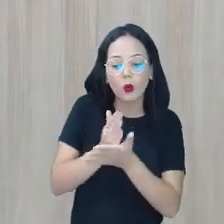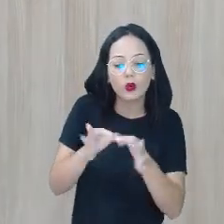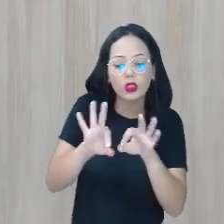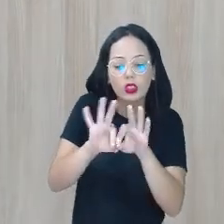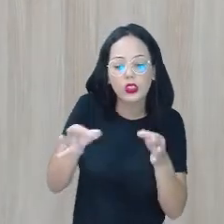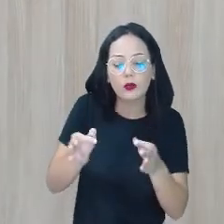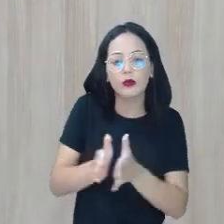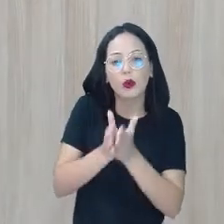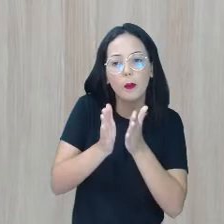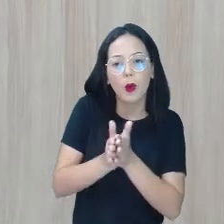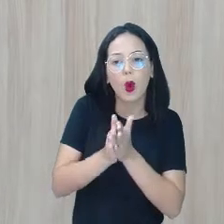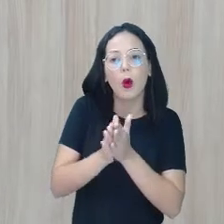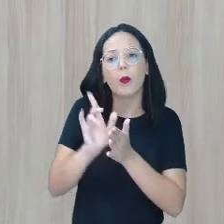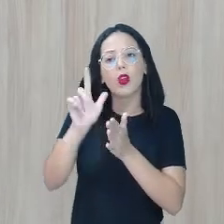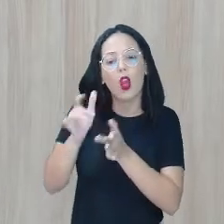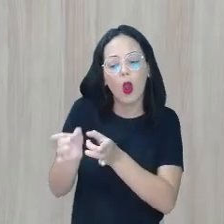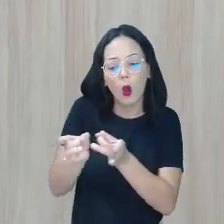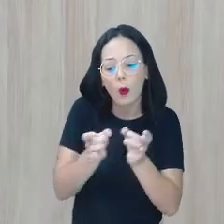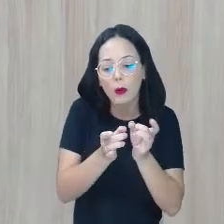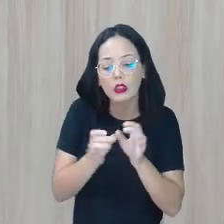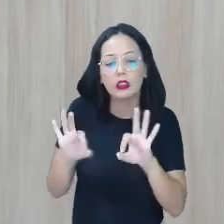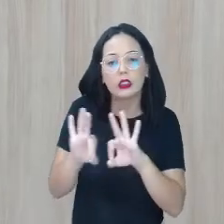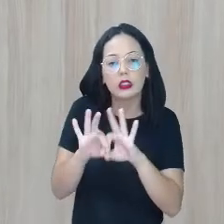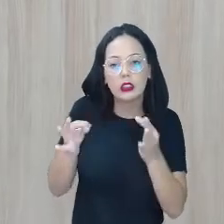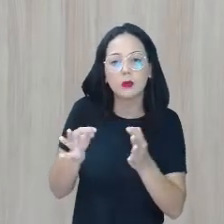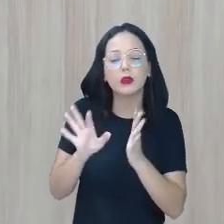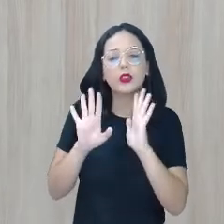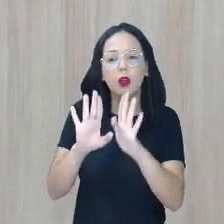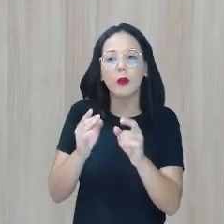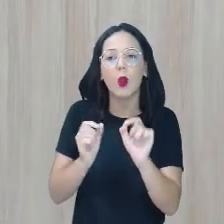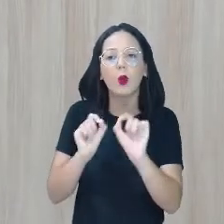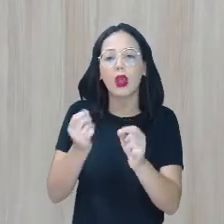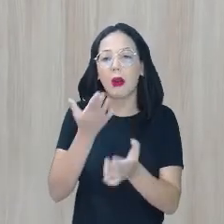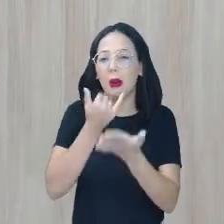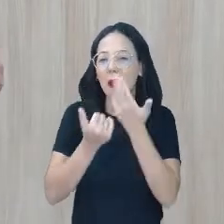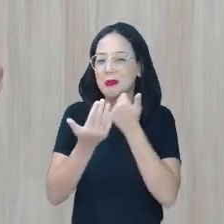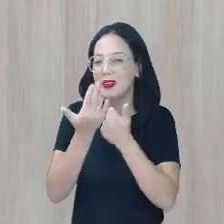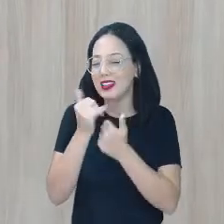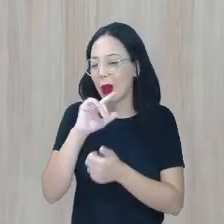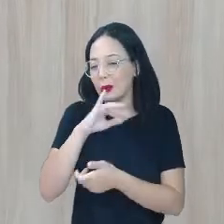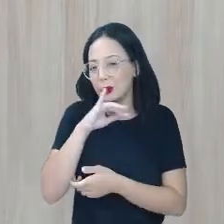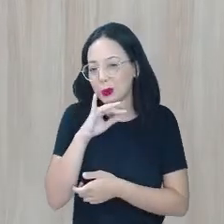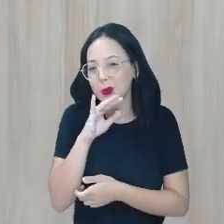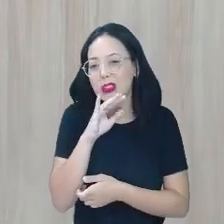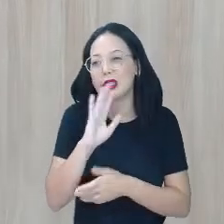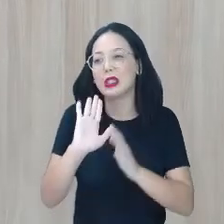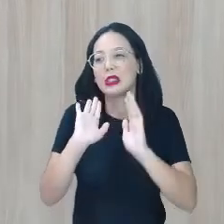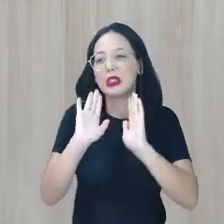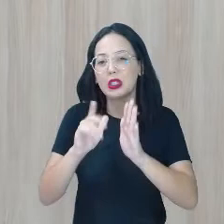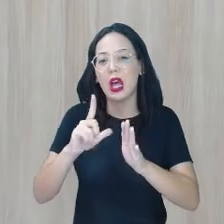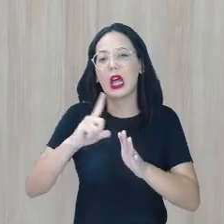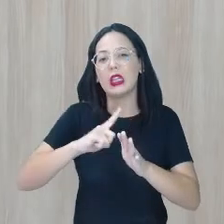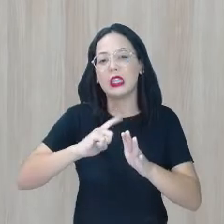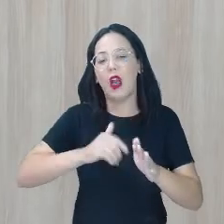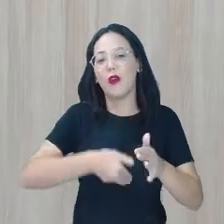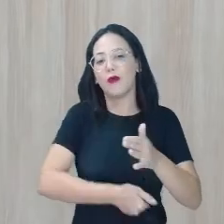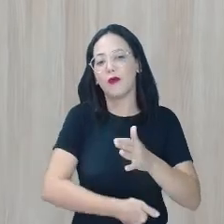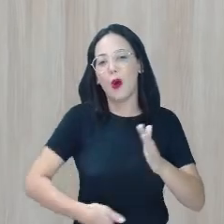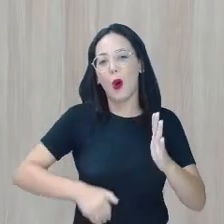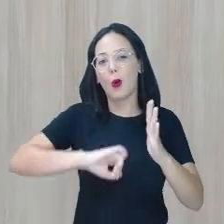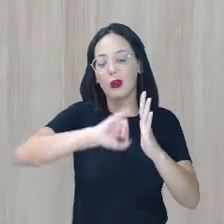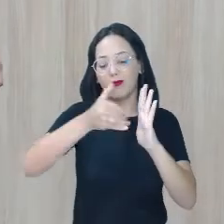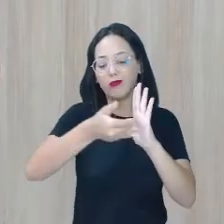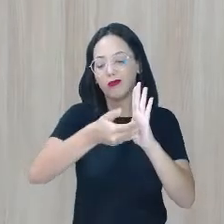né, pobres, né, os pequenos comerciantes, eles comiam mal, né, assim, passavam por privações, né? Então